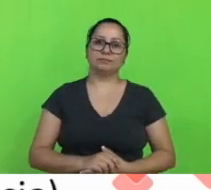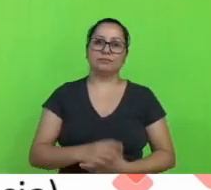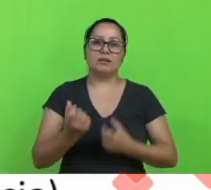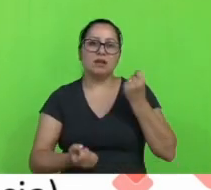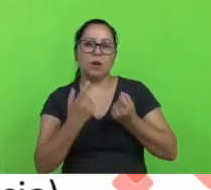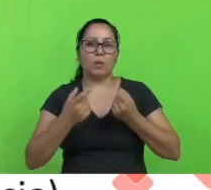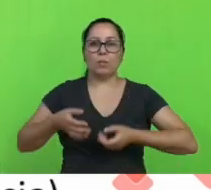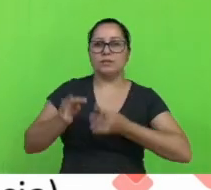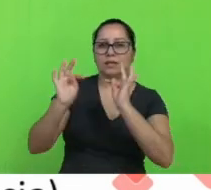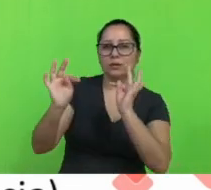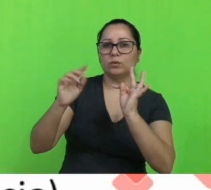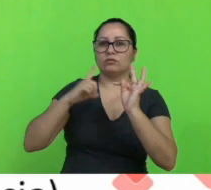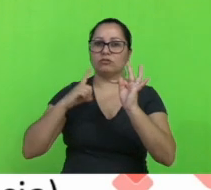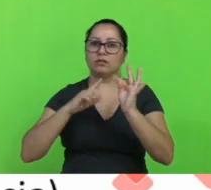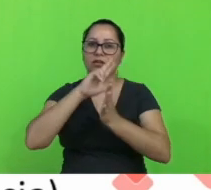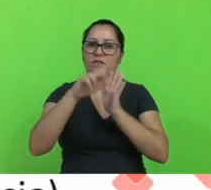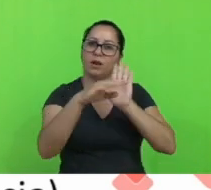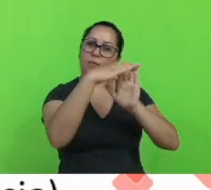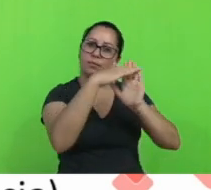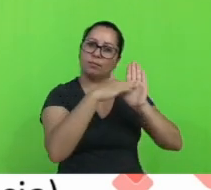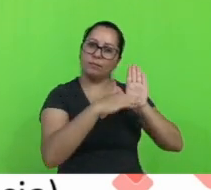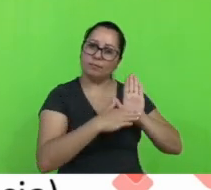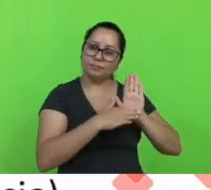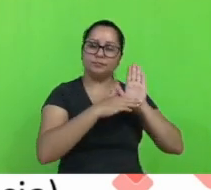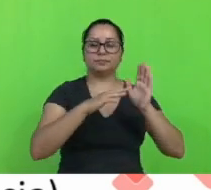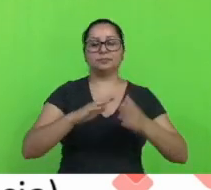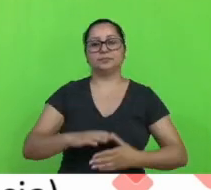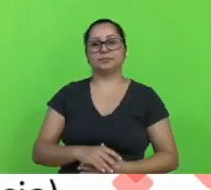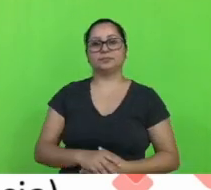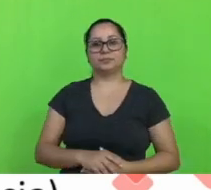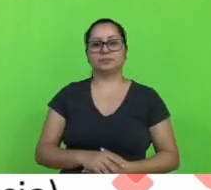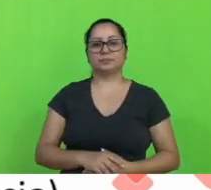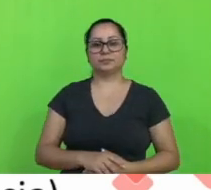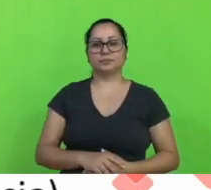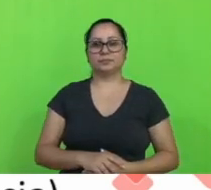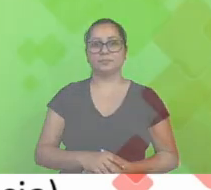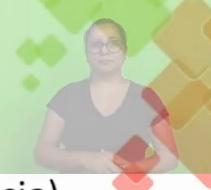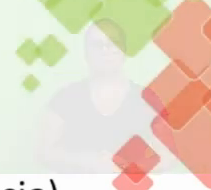tecnologias de WAN são Frame Relay, ATM, MPLS, etc.